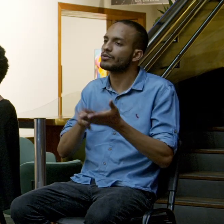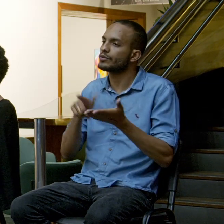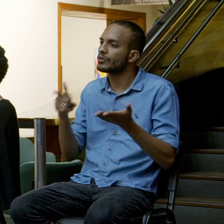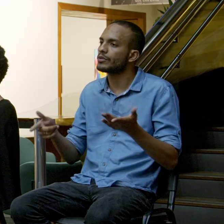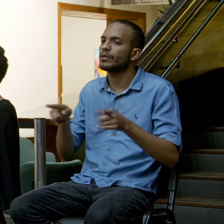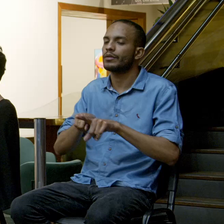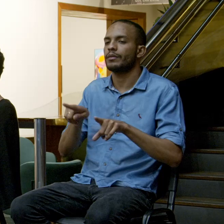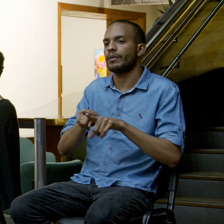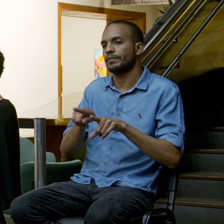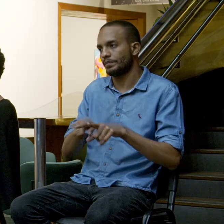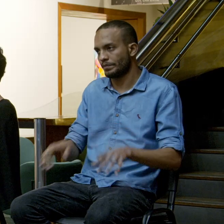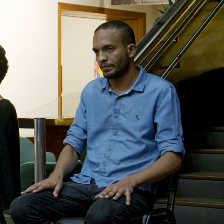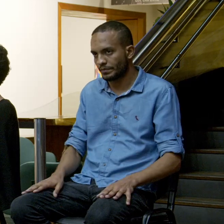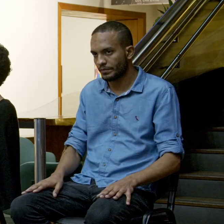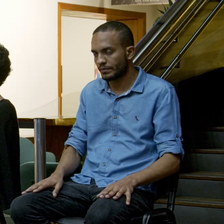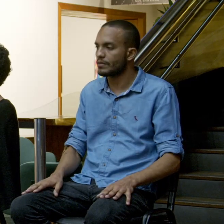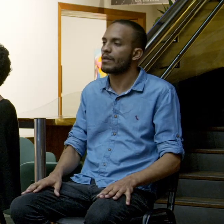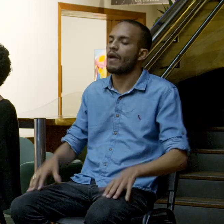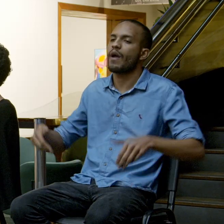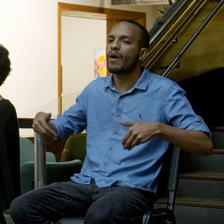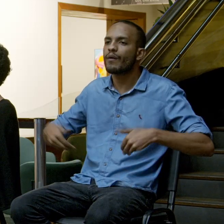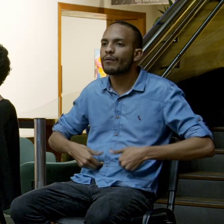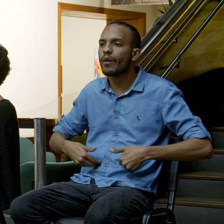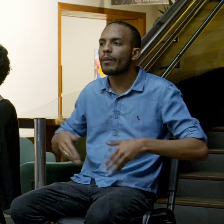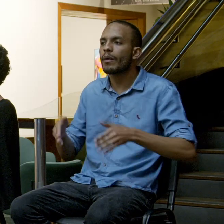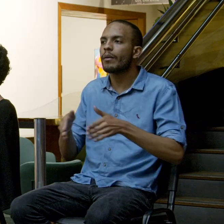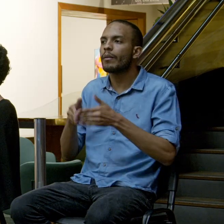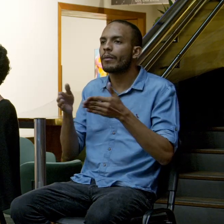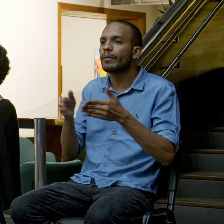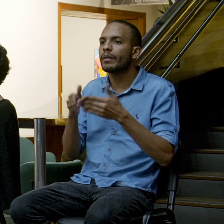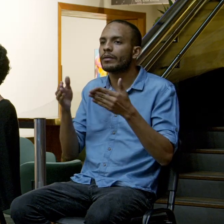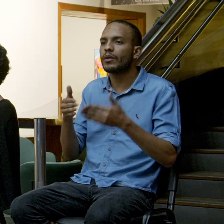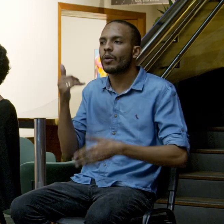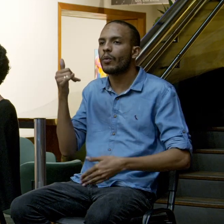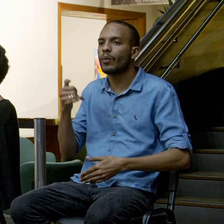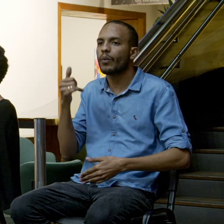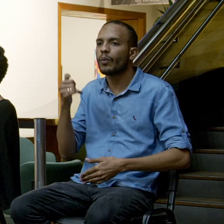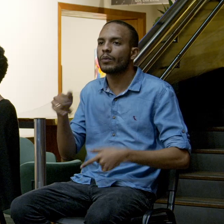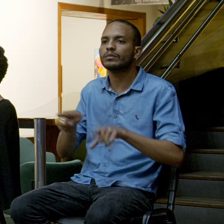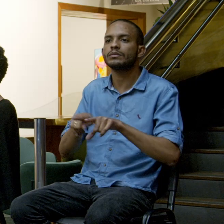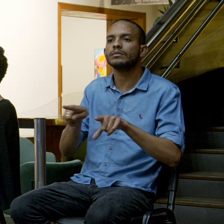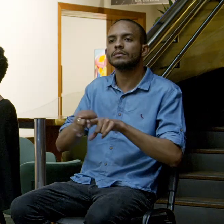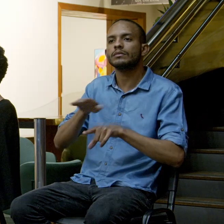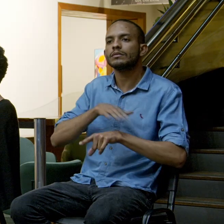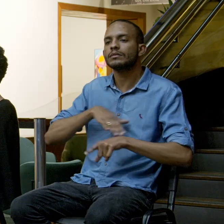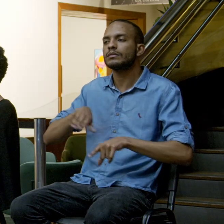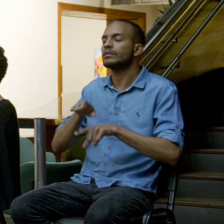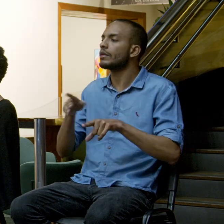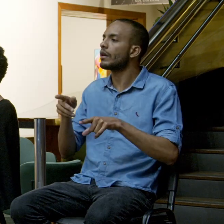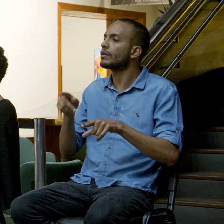uma folha de figueira. A fome, a pobreza, as fezes, que nos leva aos rolinhos de